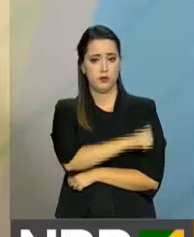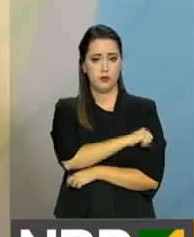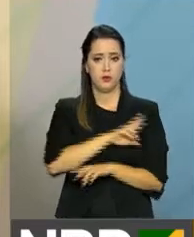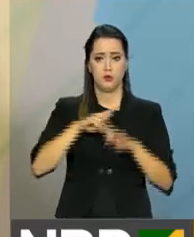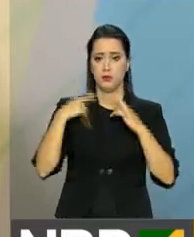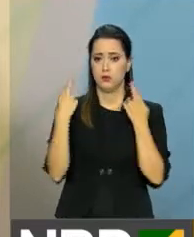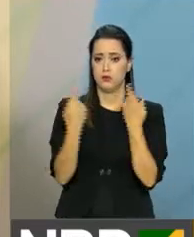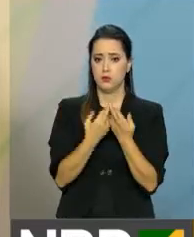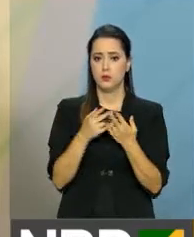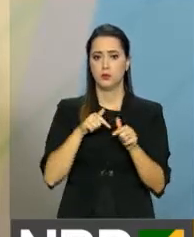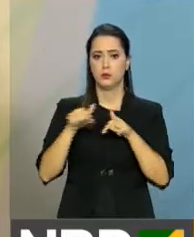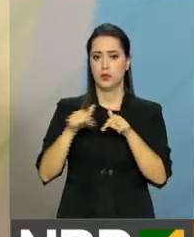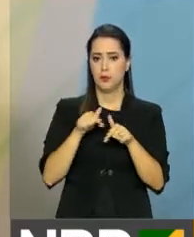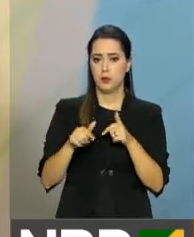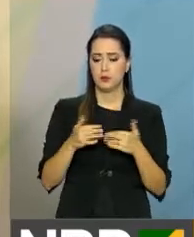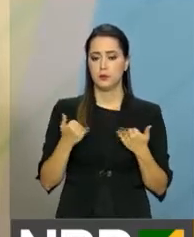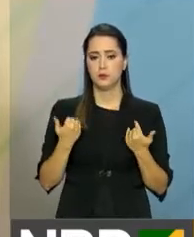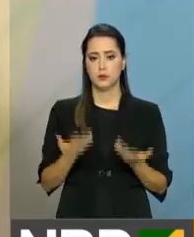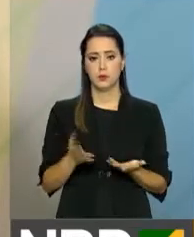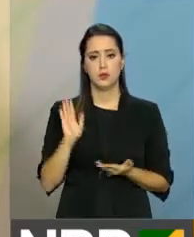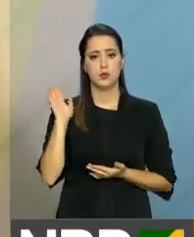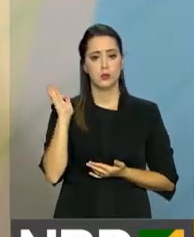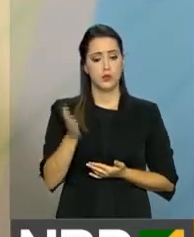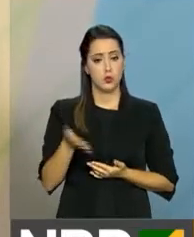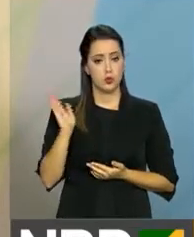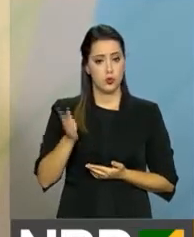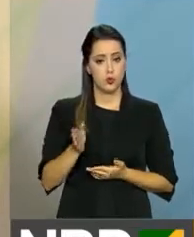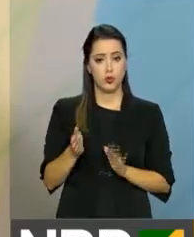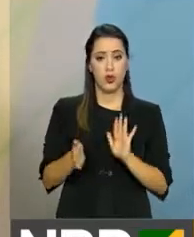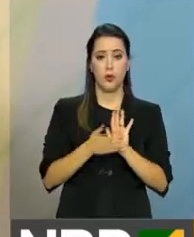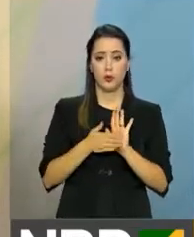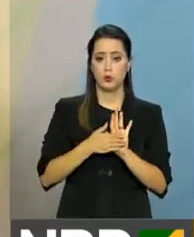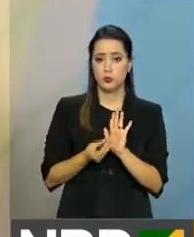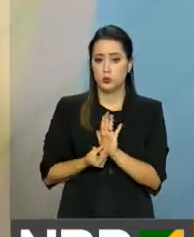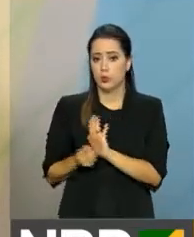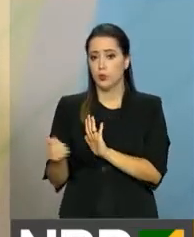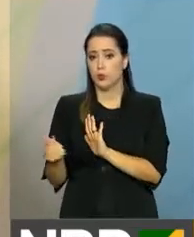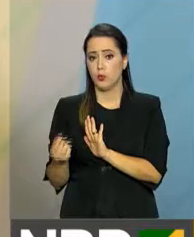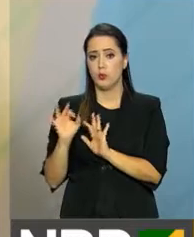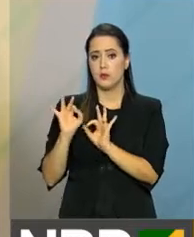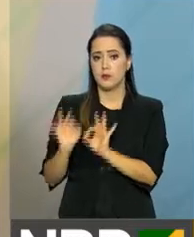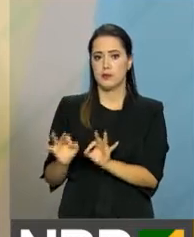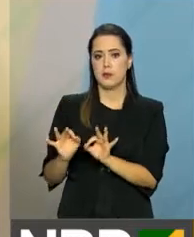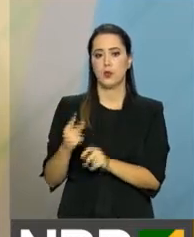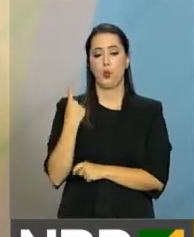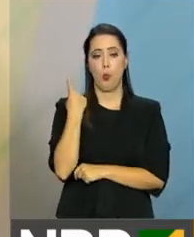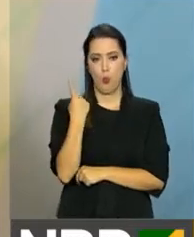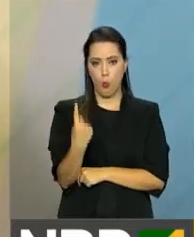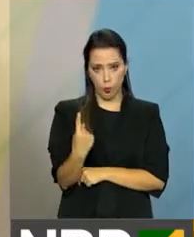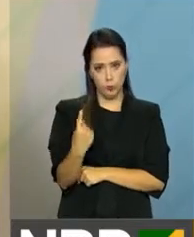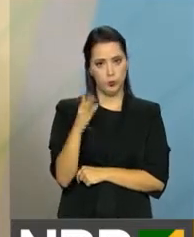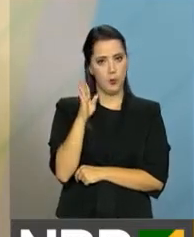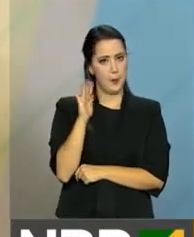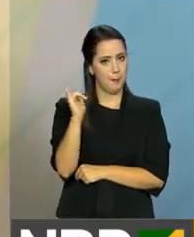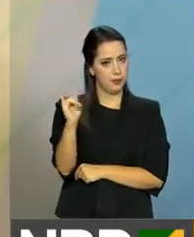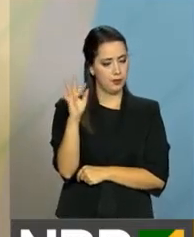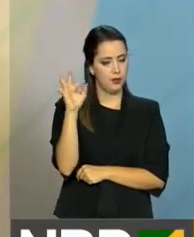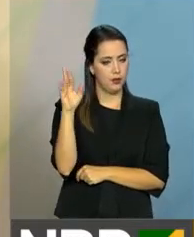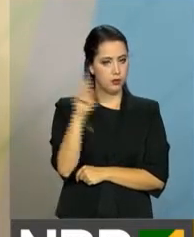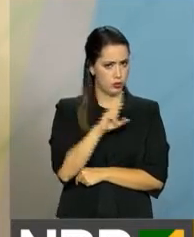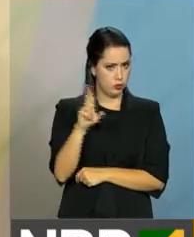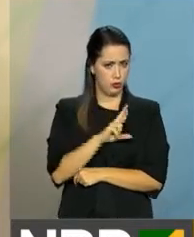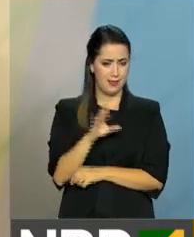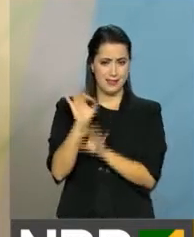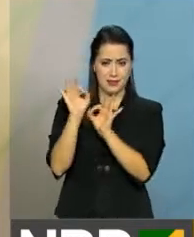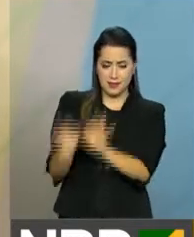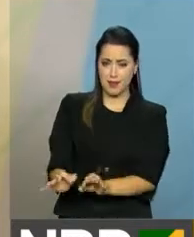de trabalho já com esta verba ajustado e acordada de 1 bilhão de reais sendo certo que